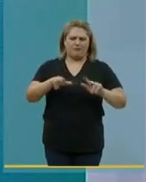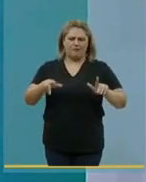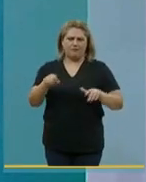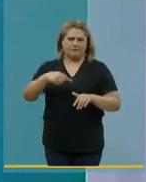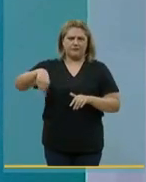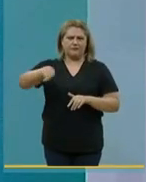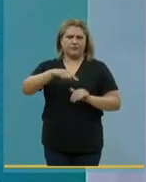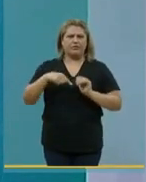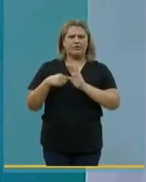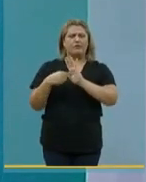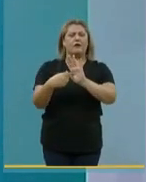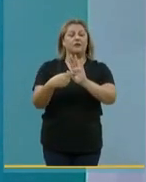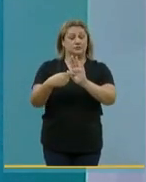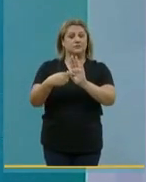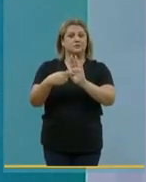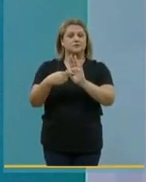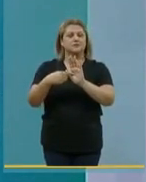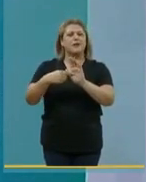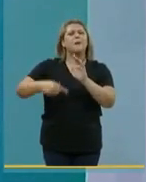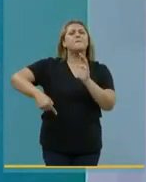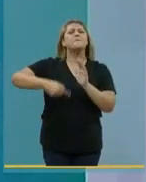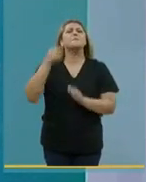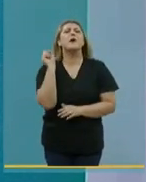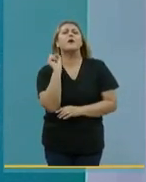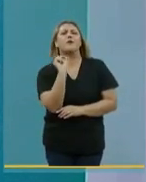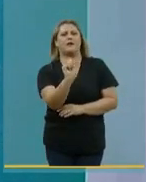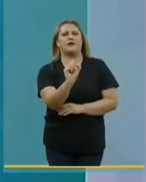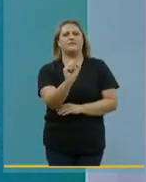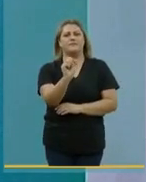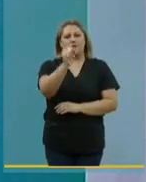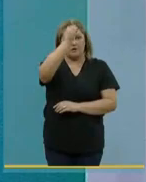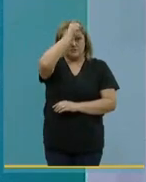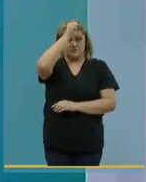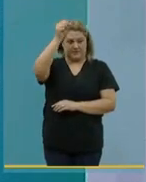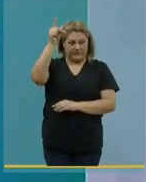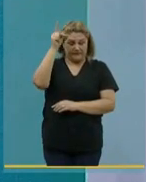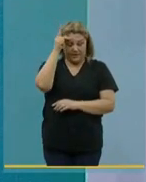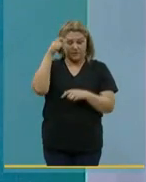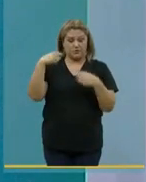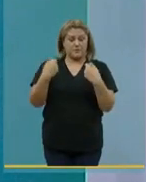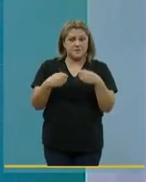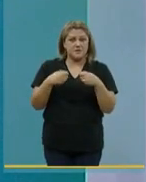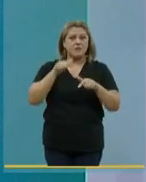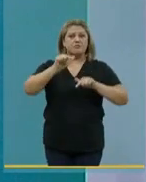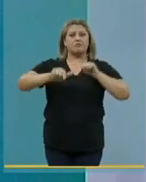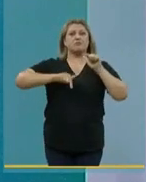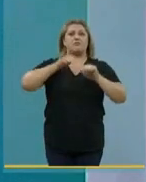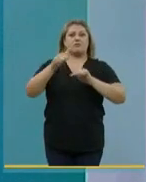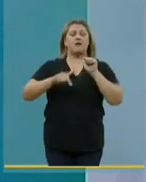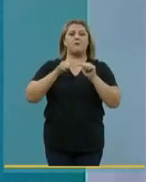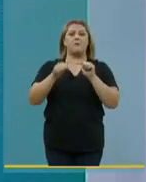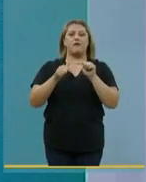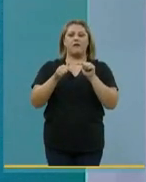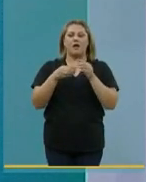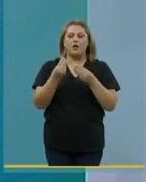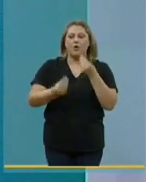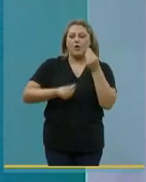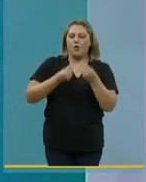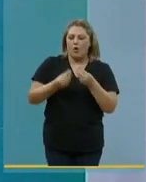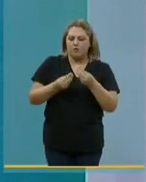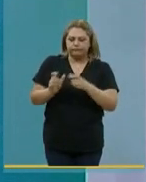prefeitos precisam trabalhar com os governadores na organização dos territórios para coibir a violência